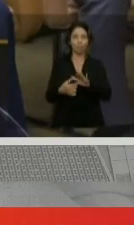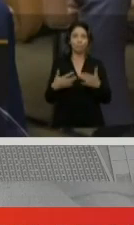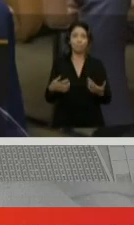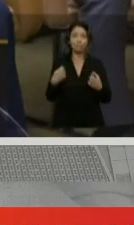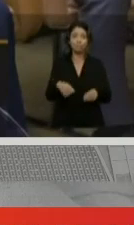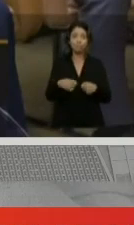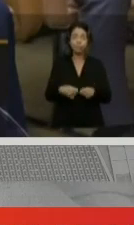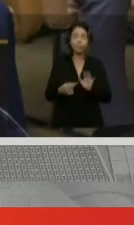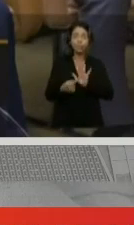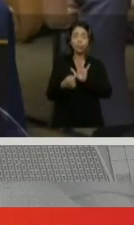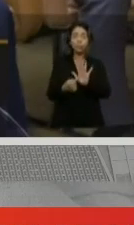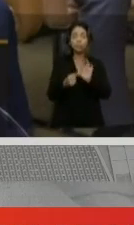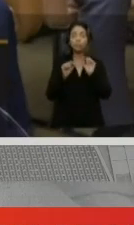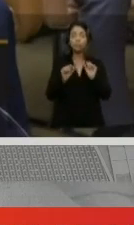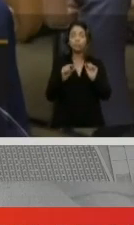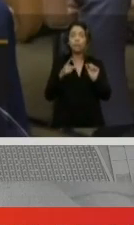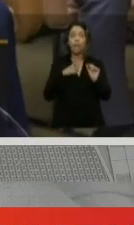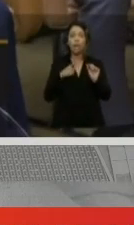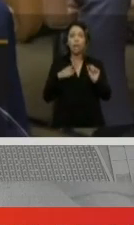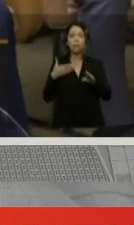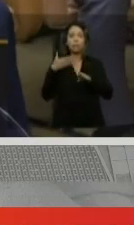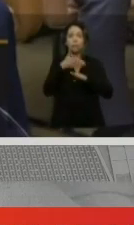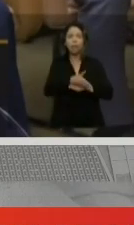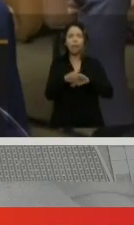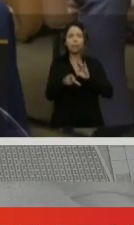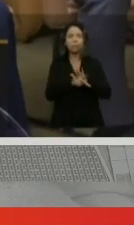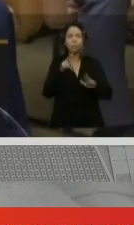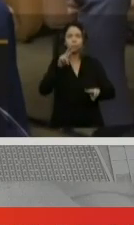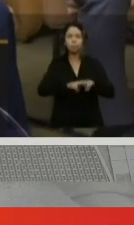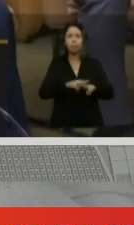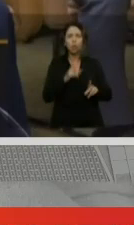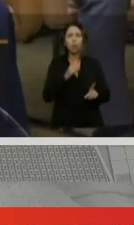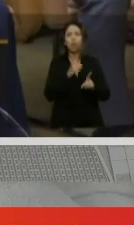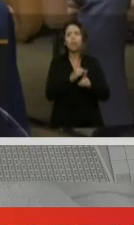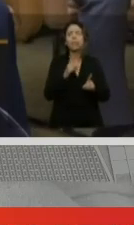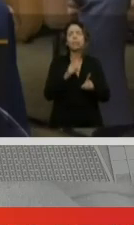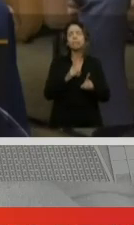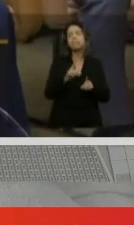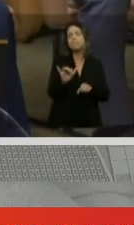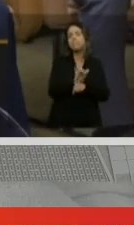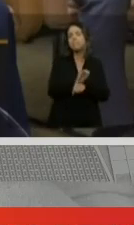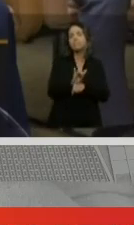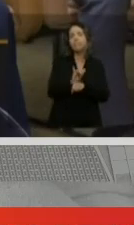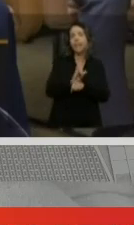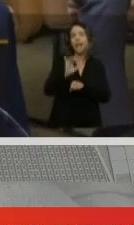com o que você falou, mas eu queria só lembrar que a ideia de amar o próximo é um pouco mais antiga, né?